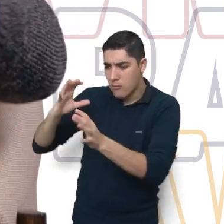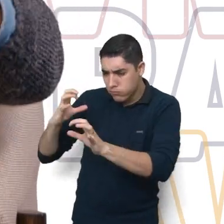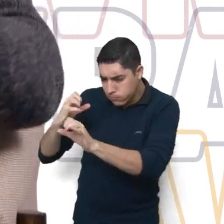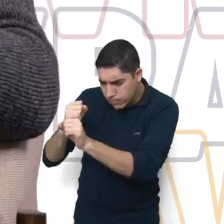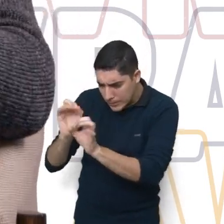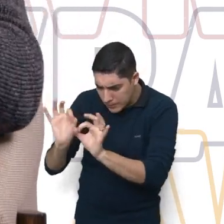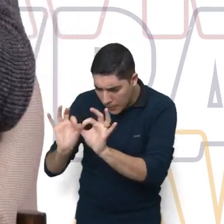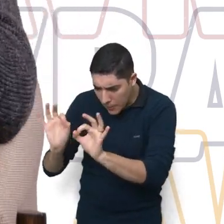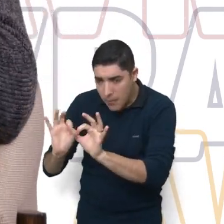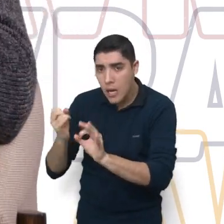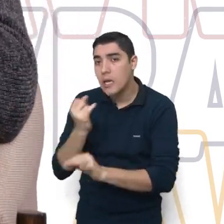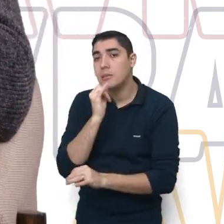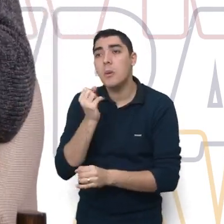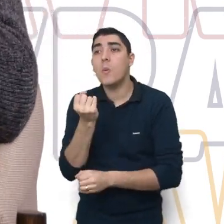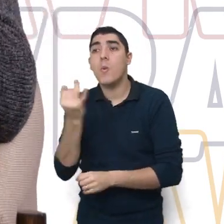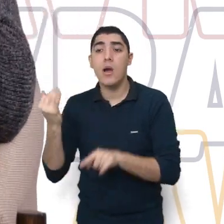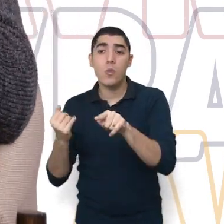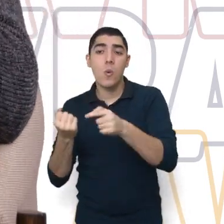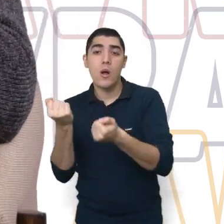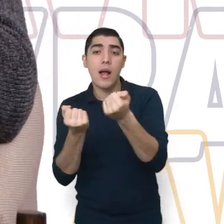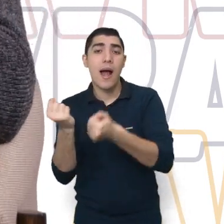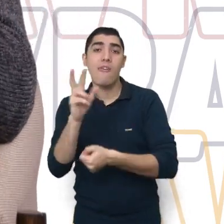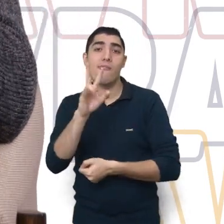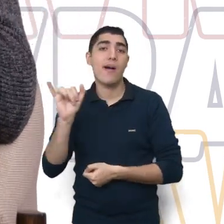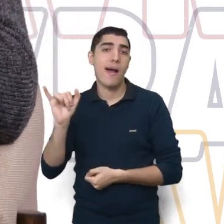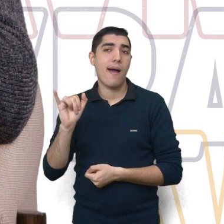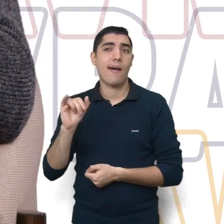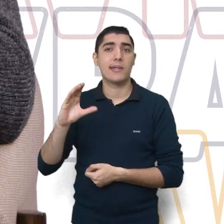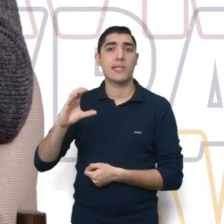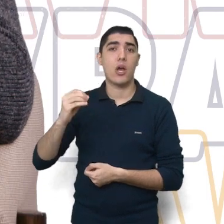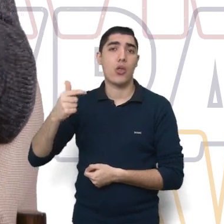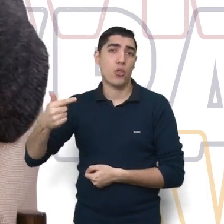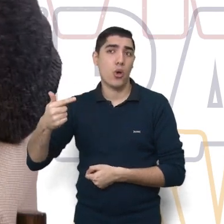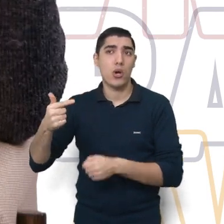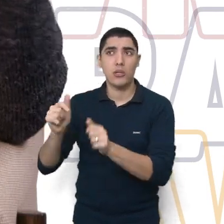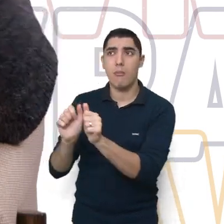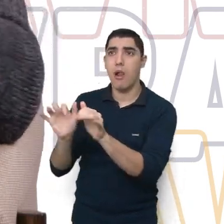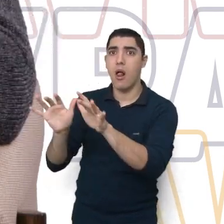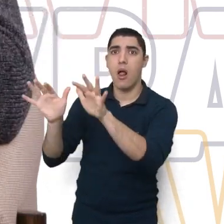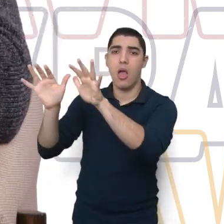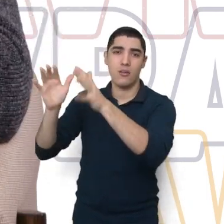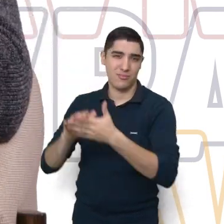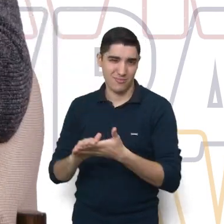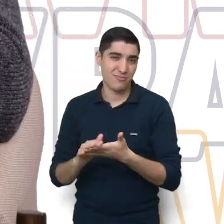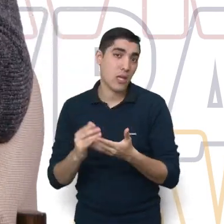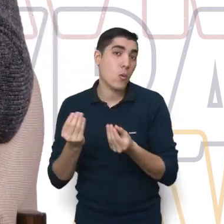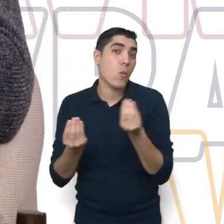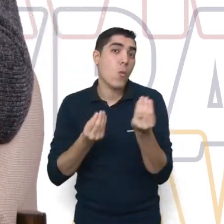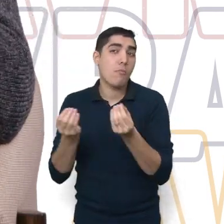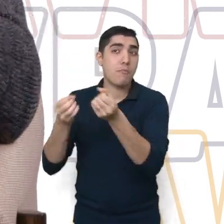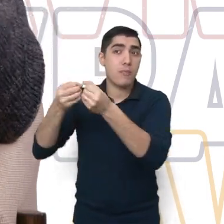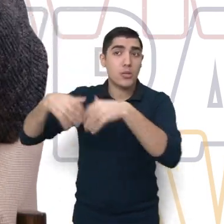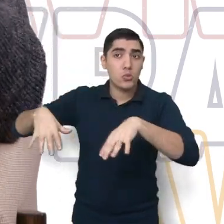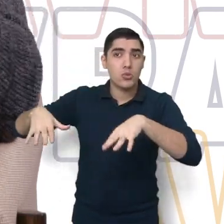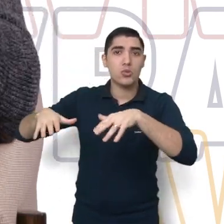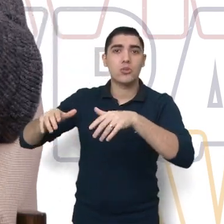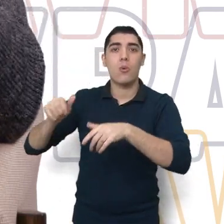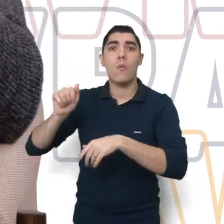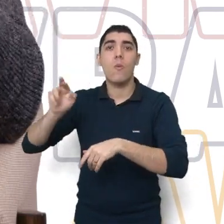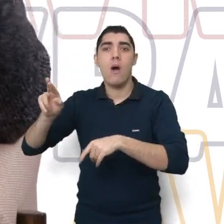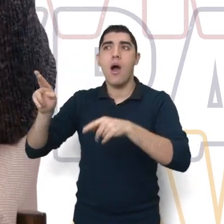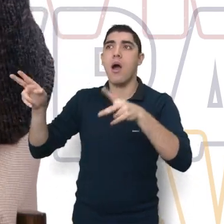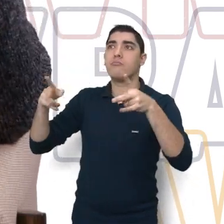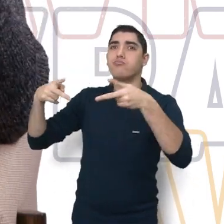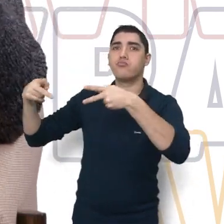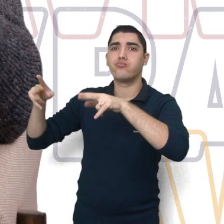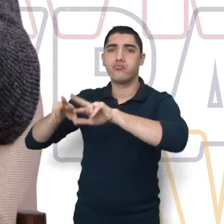quanto que o carro vai emitir de CO2 atmosfera e quanto isso pode prejudicar as questões